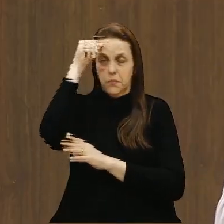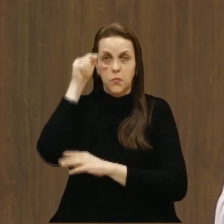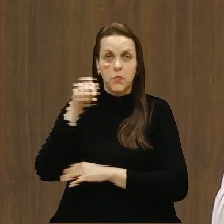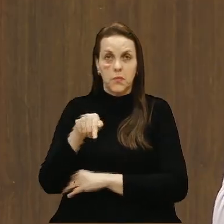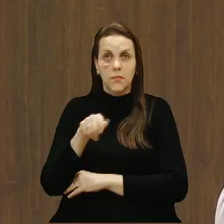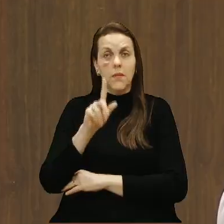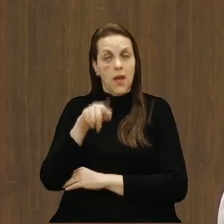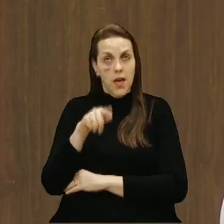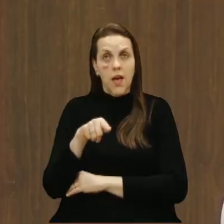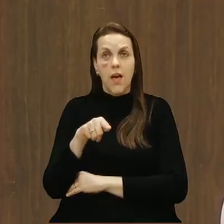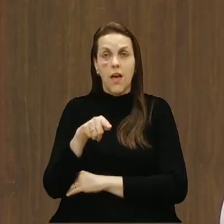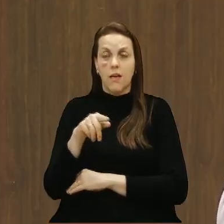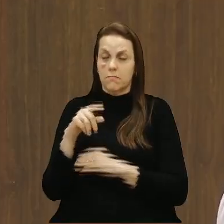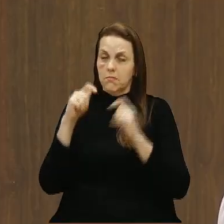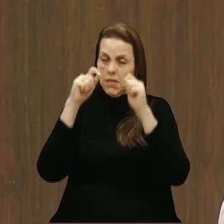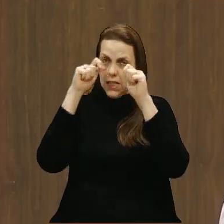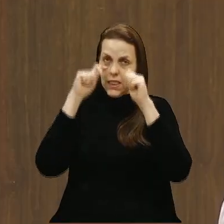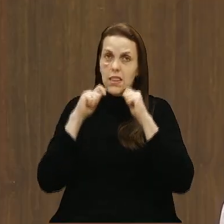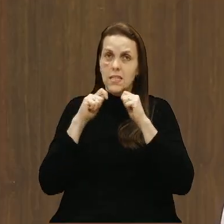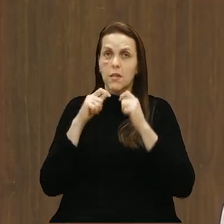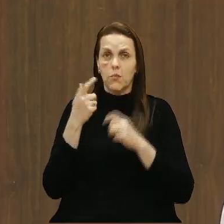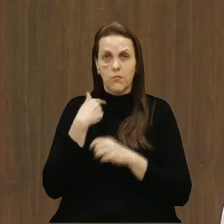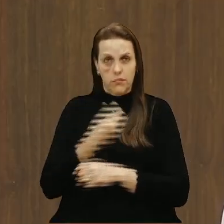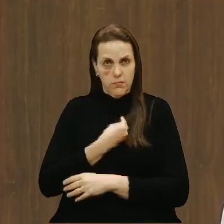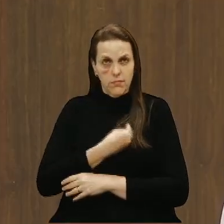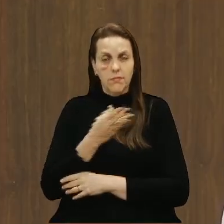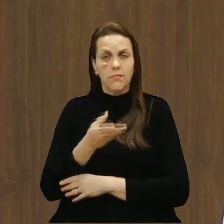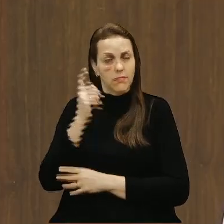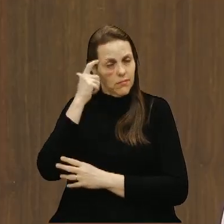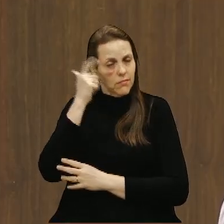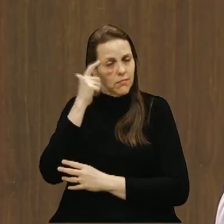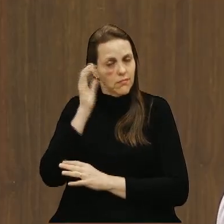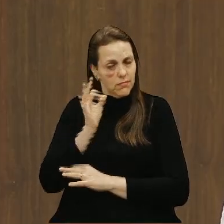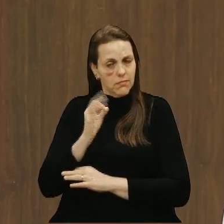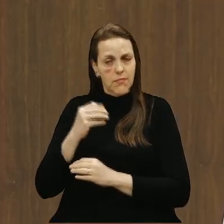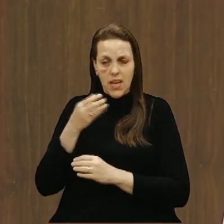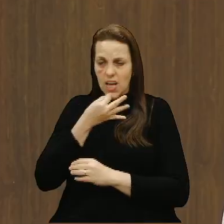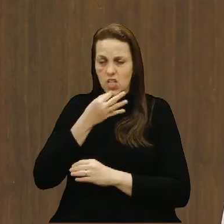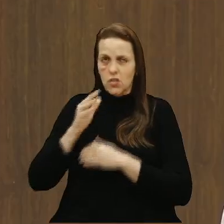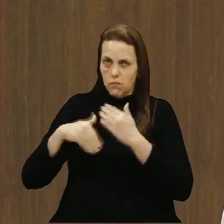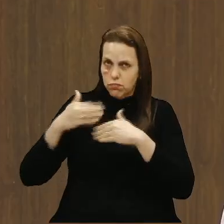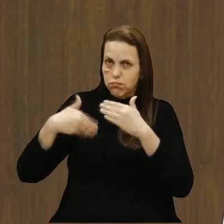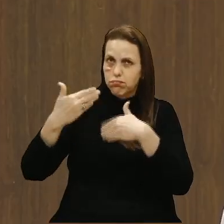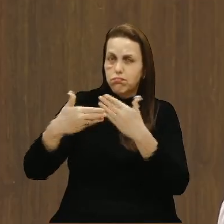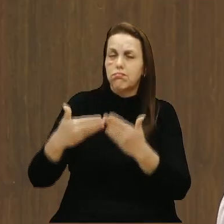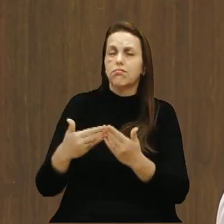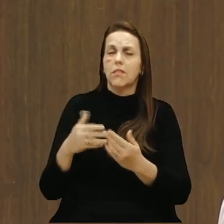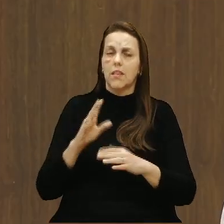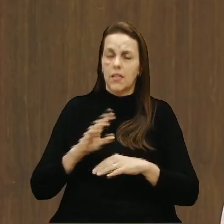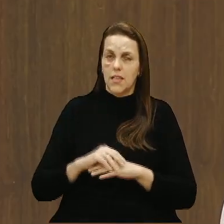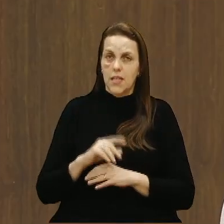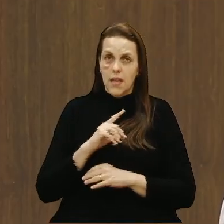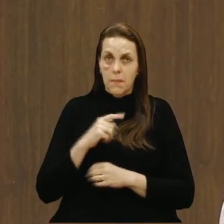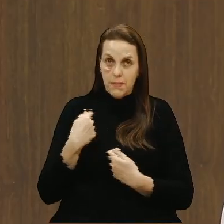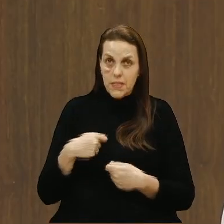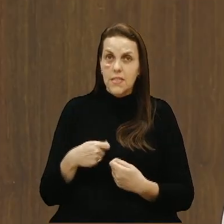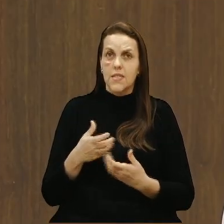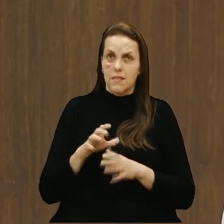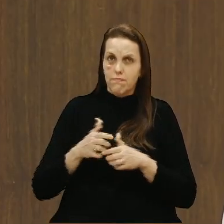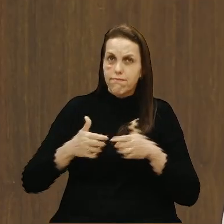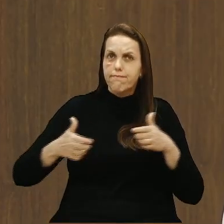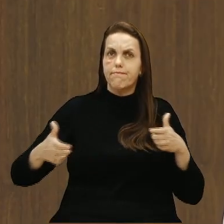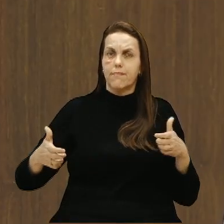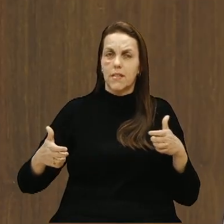é um testemunho vivo do que nós pensamos. A gente quer que Caxias avance, a gente quer que Caxias se desenvolva. E eu queria ressaltar